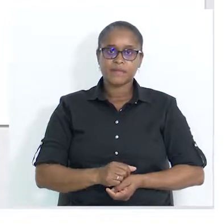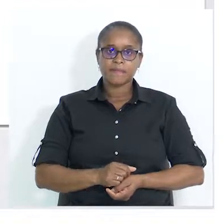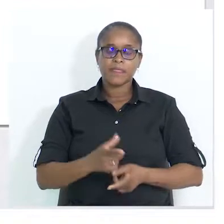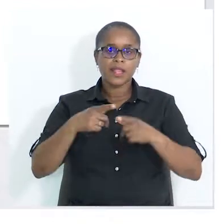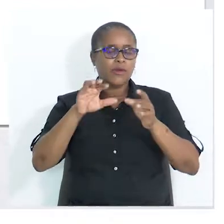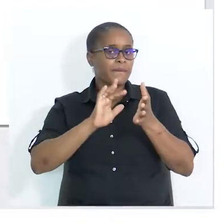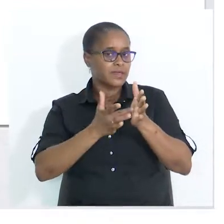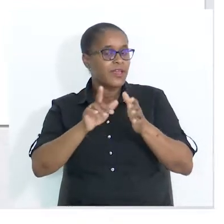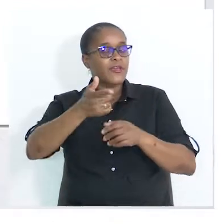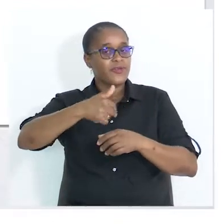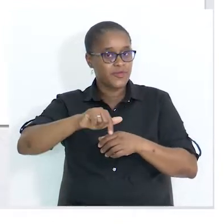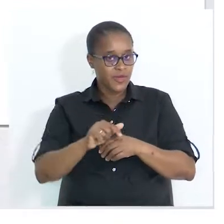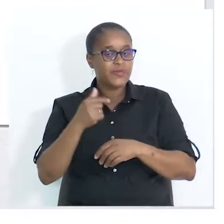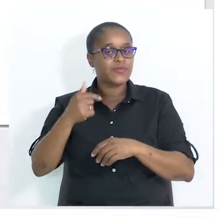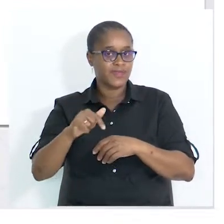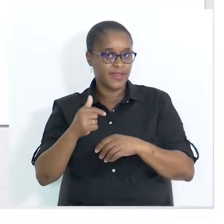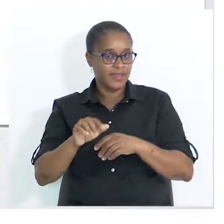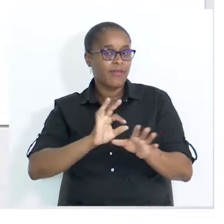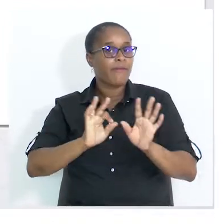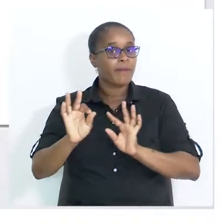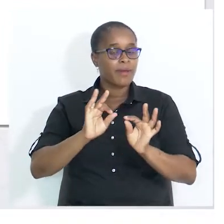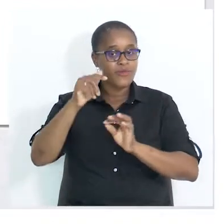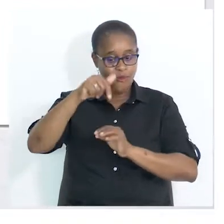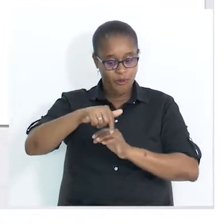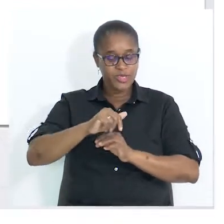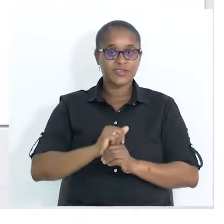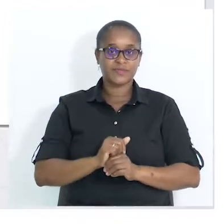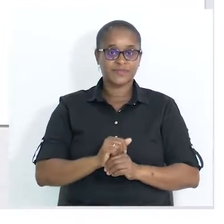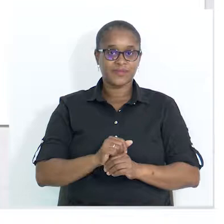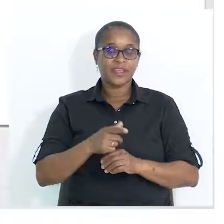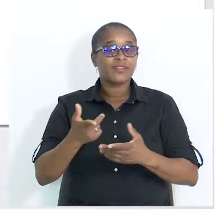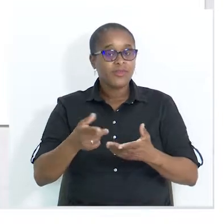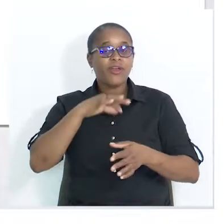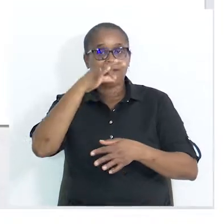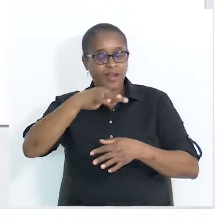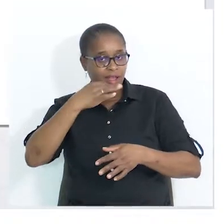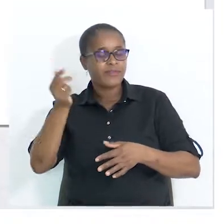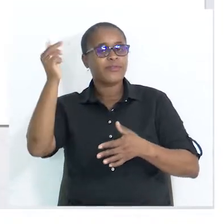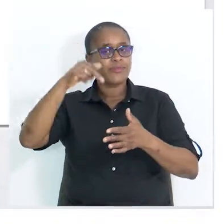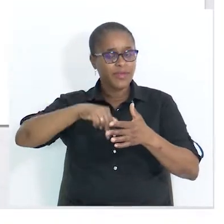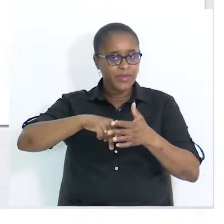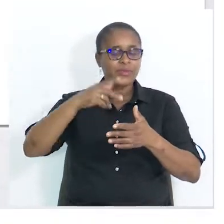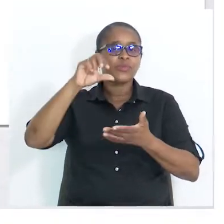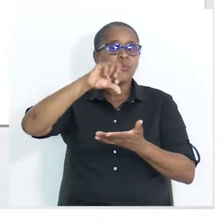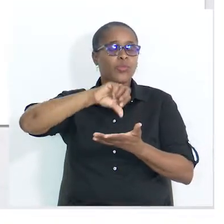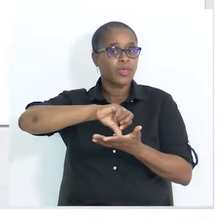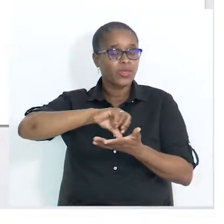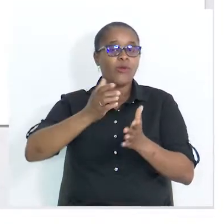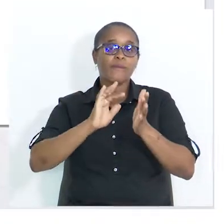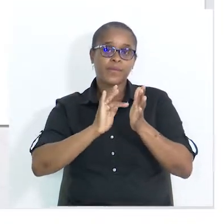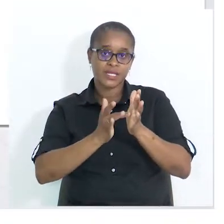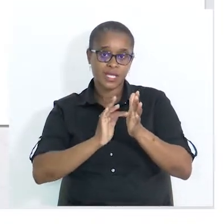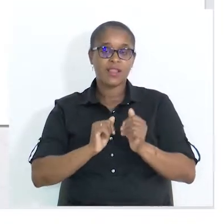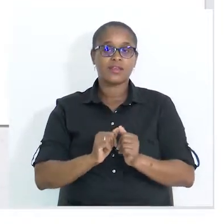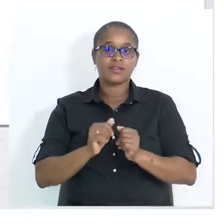brasileira, que é aquela que nós temos em linha de comparação hoje, é aquela falada dentro do território